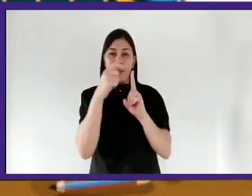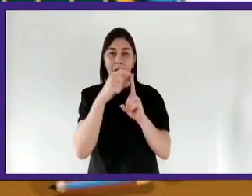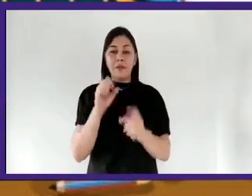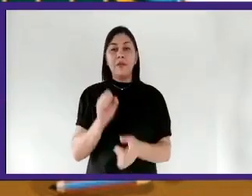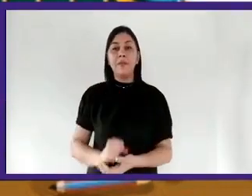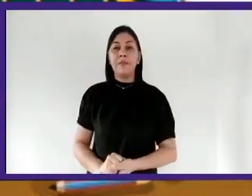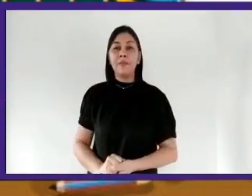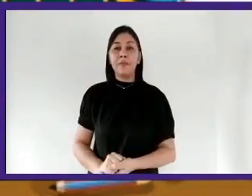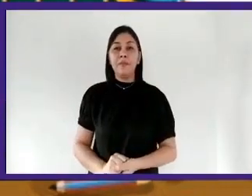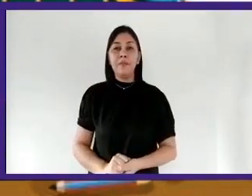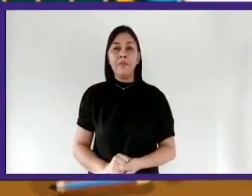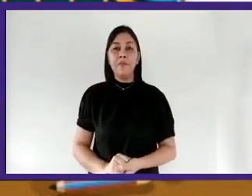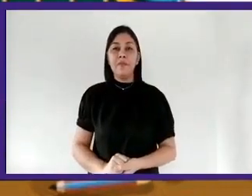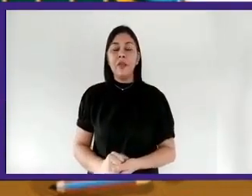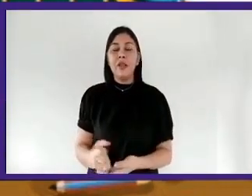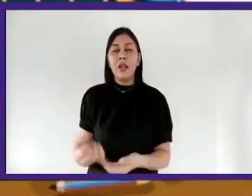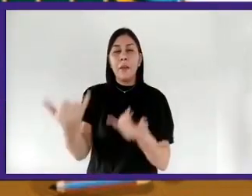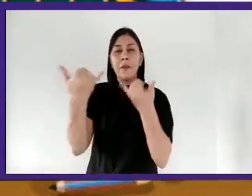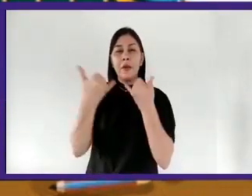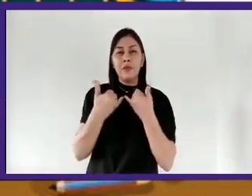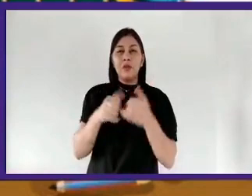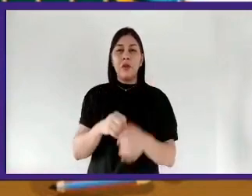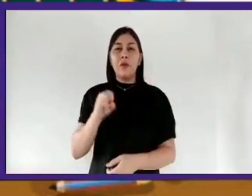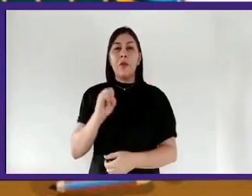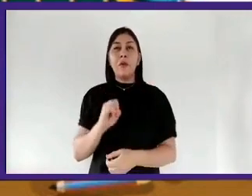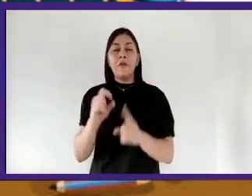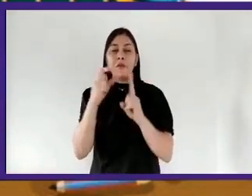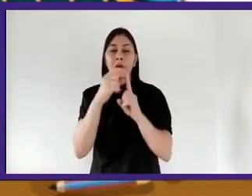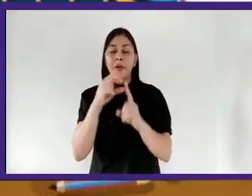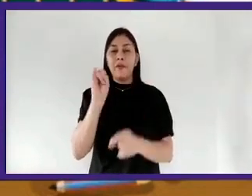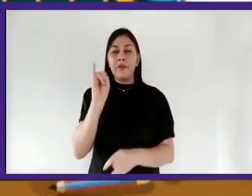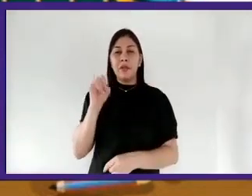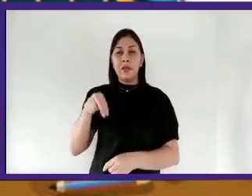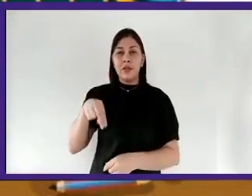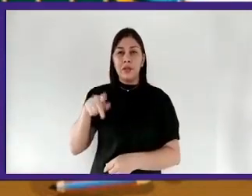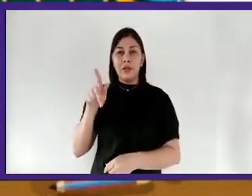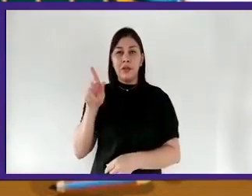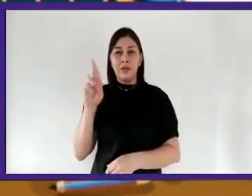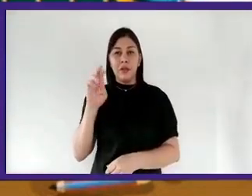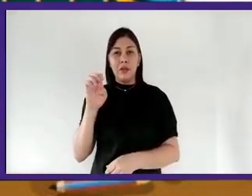A primeira palavrinha que ela me disse foi a palavrinha